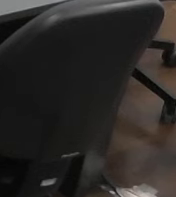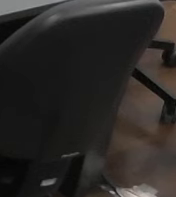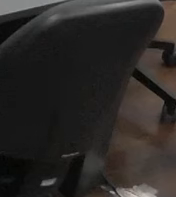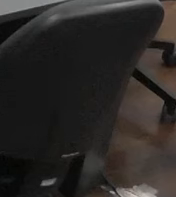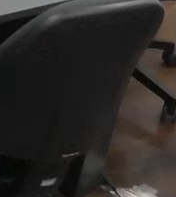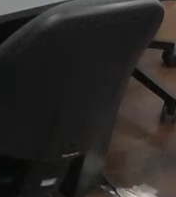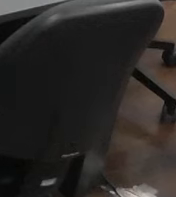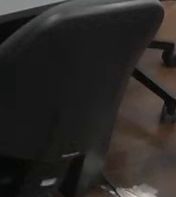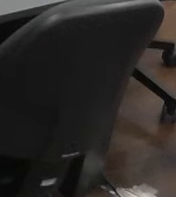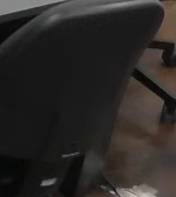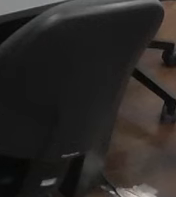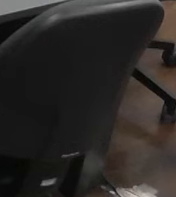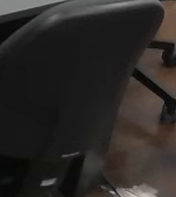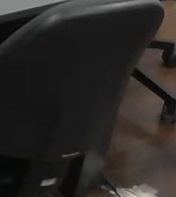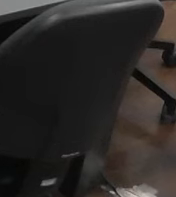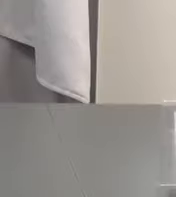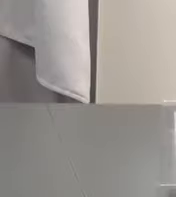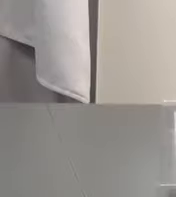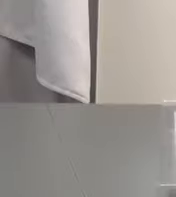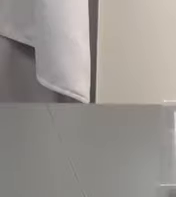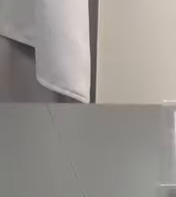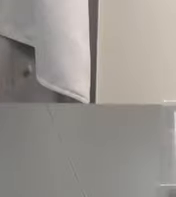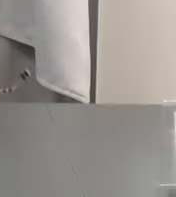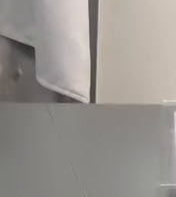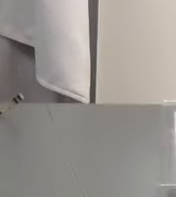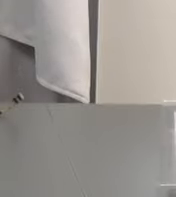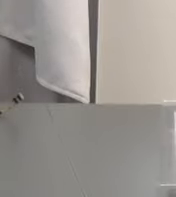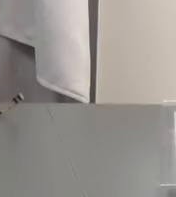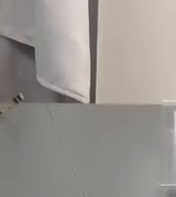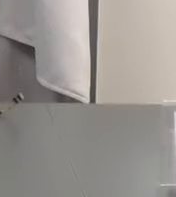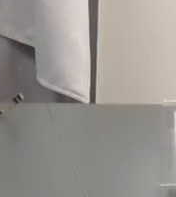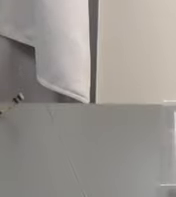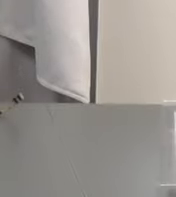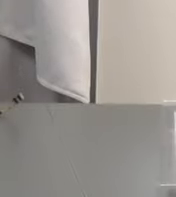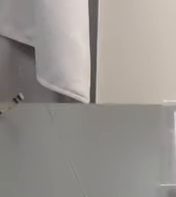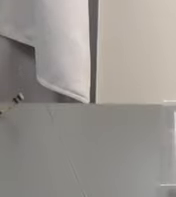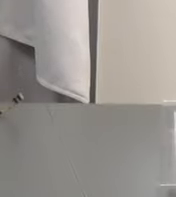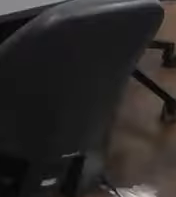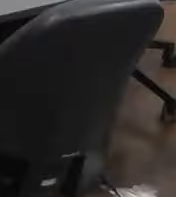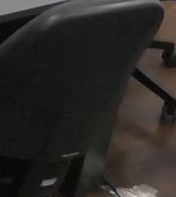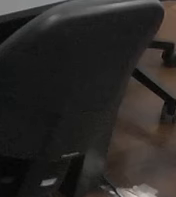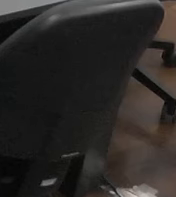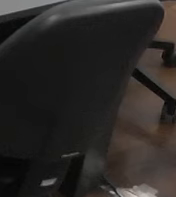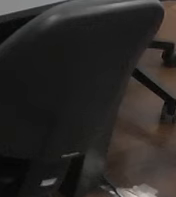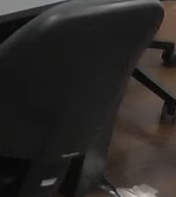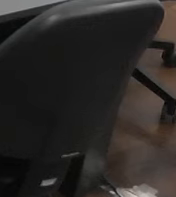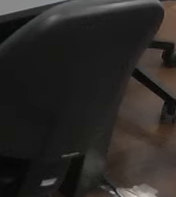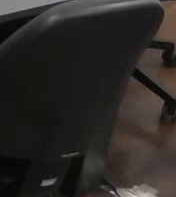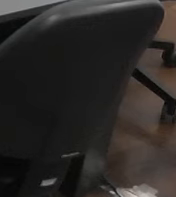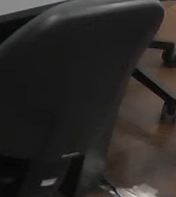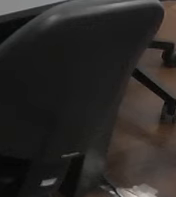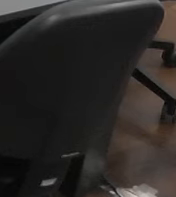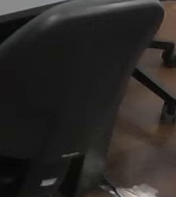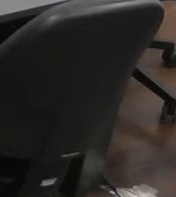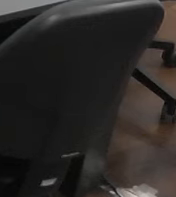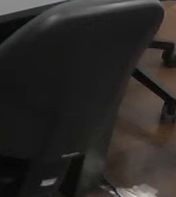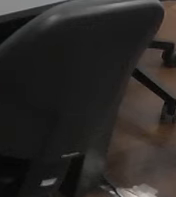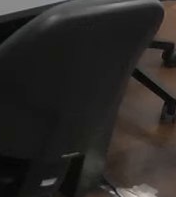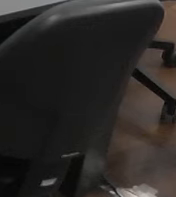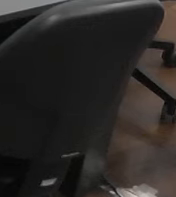votação. Os senhores que aprovam permaneçam como estão. Aprovado para a declaração de voto, deputado Mink. Eu voto favoravelmente. Eu queria dizer para vocês o seguinte: